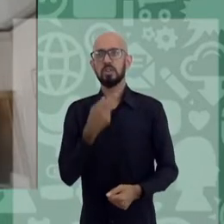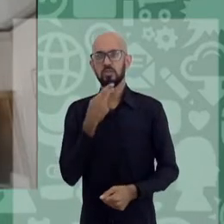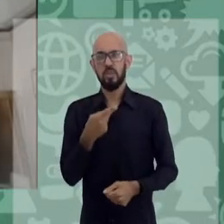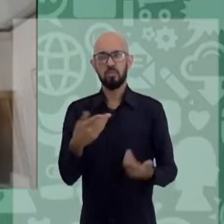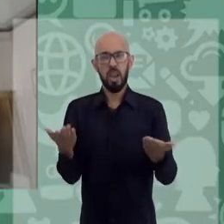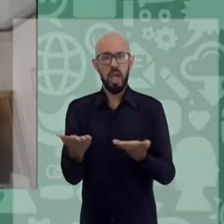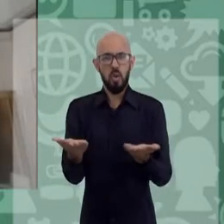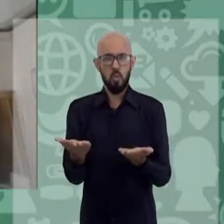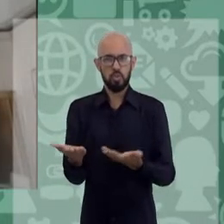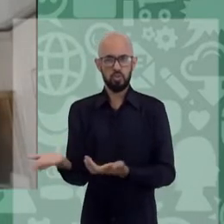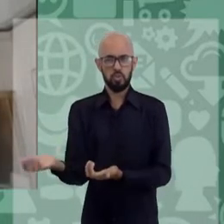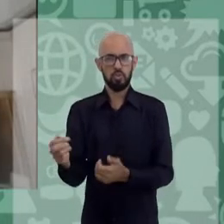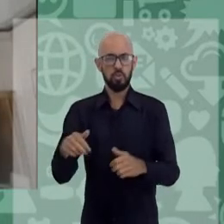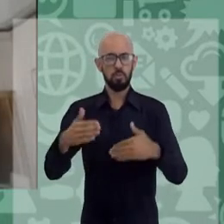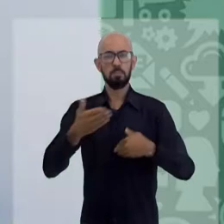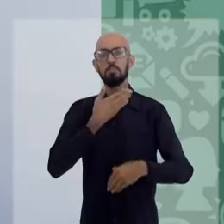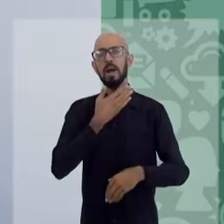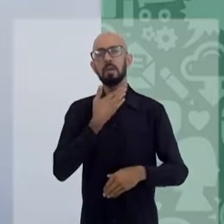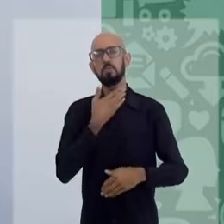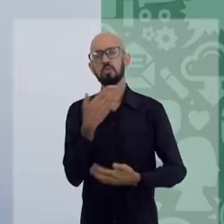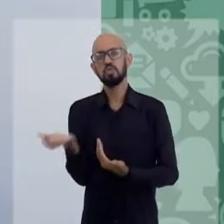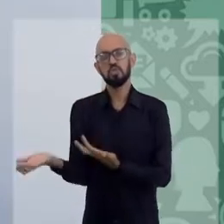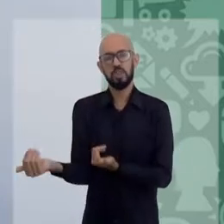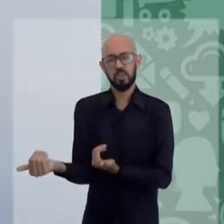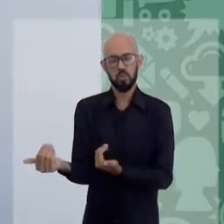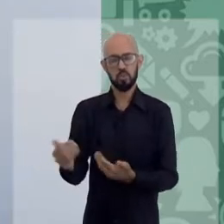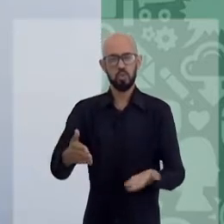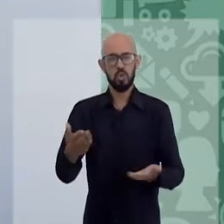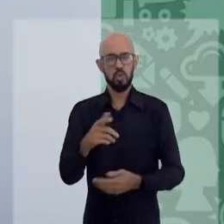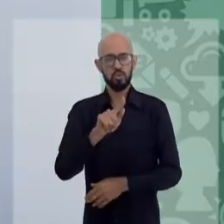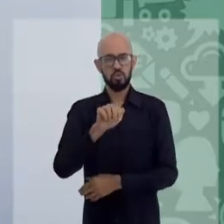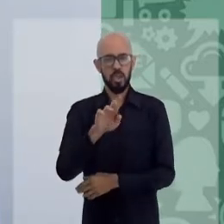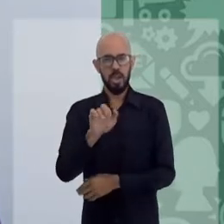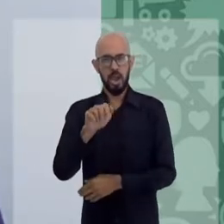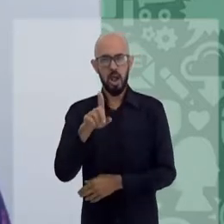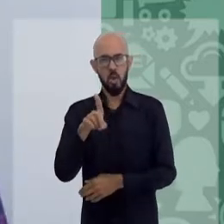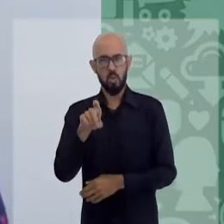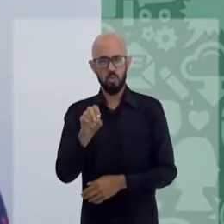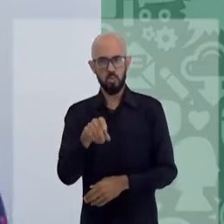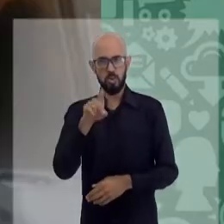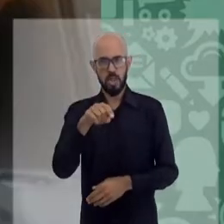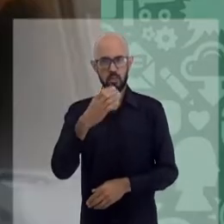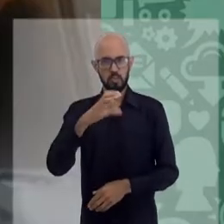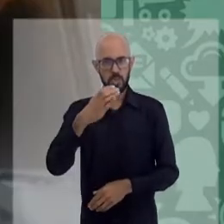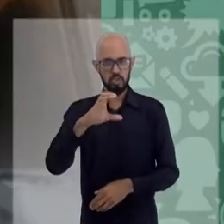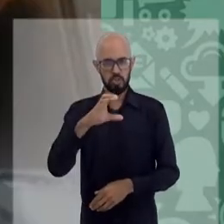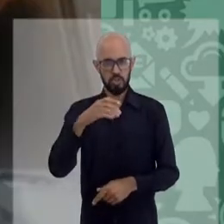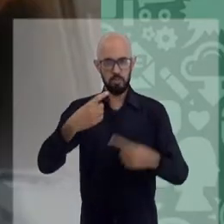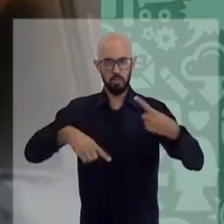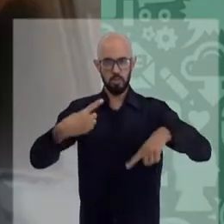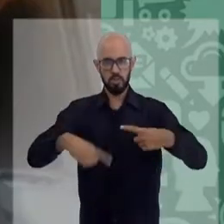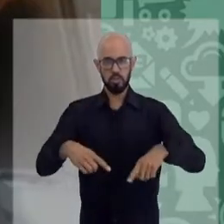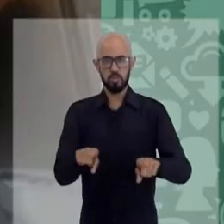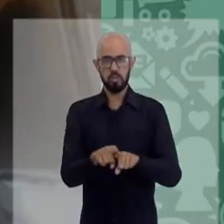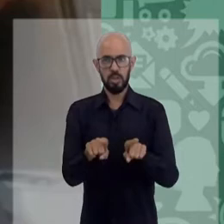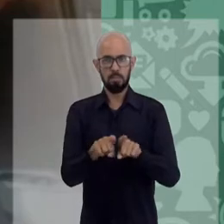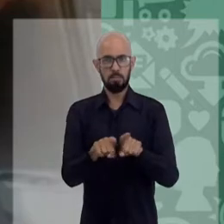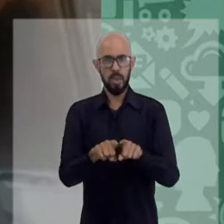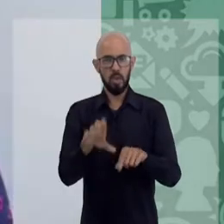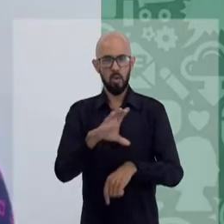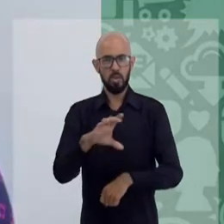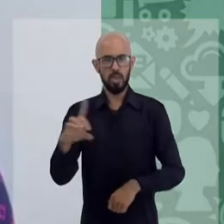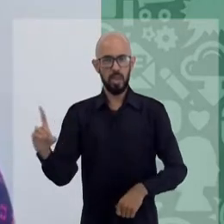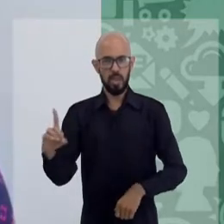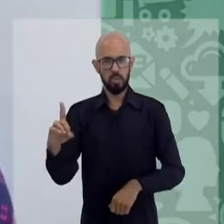conversar no Papo de Juventude de hoje. Quem está aqui comigo é o Geraldo Tadeu Monteiro, cientista político e também